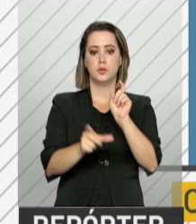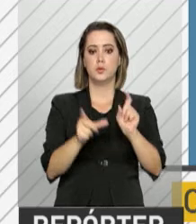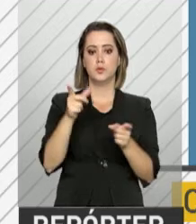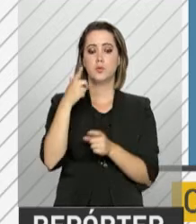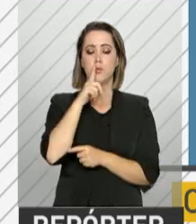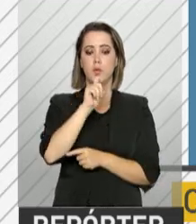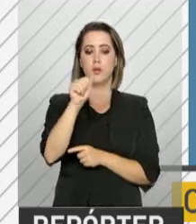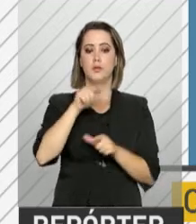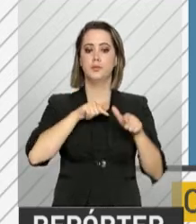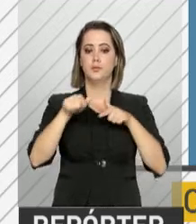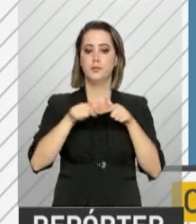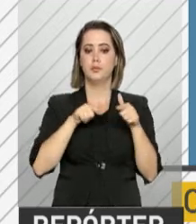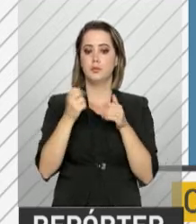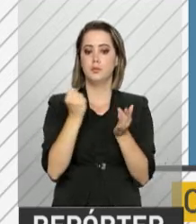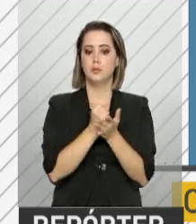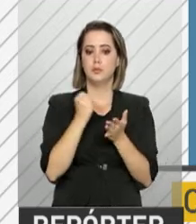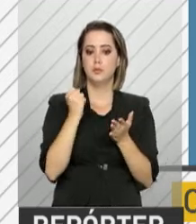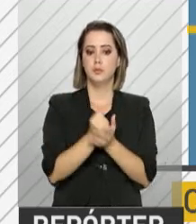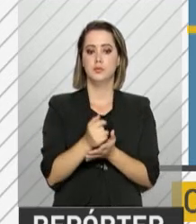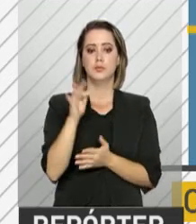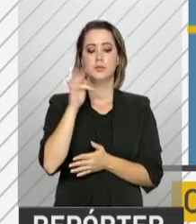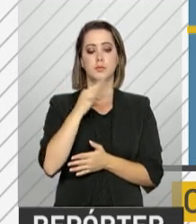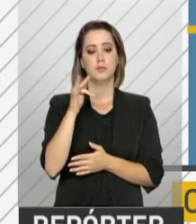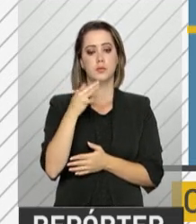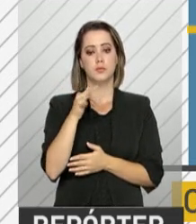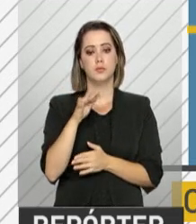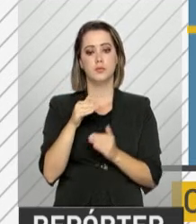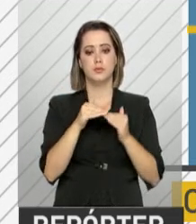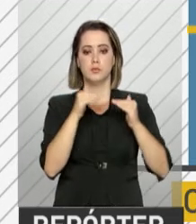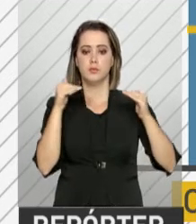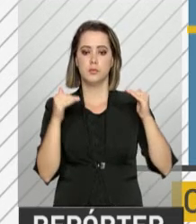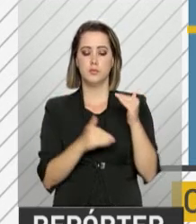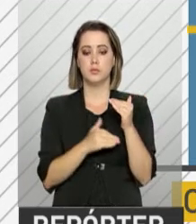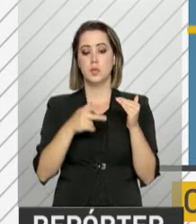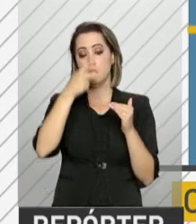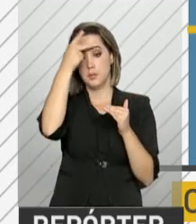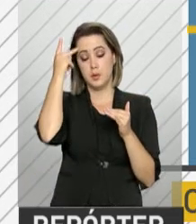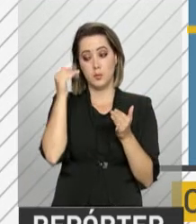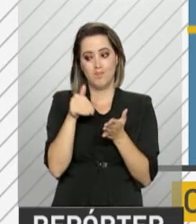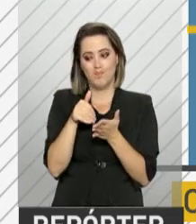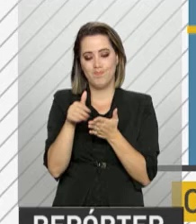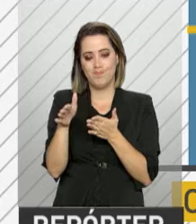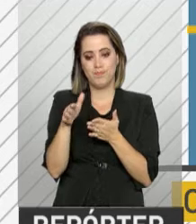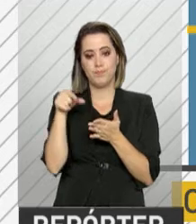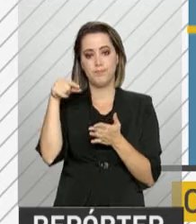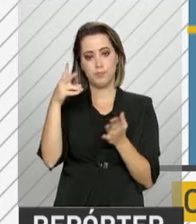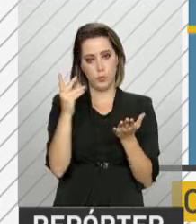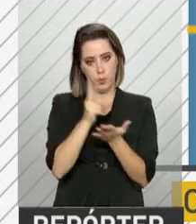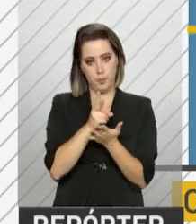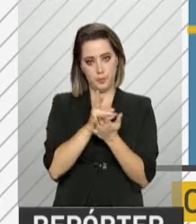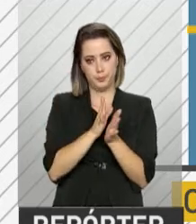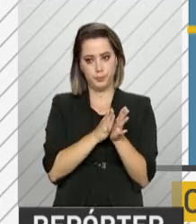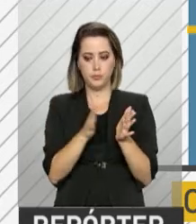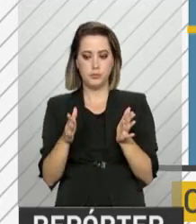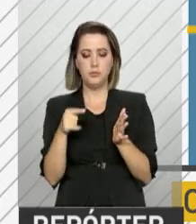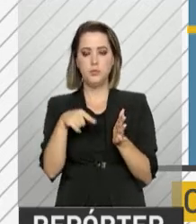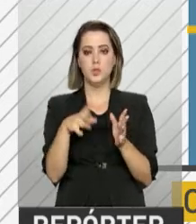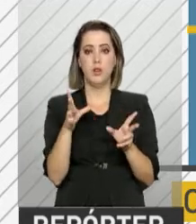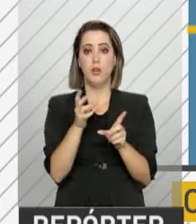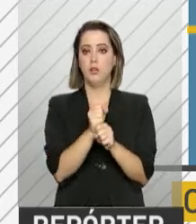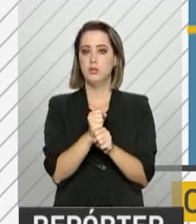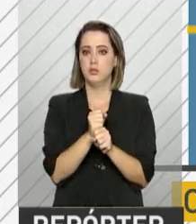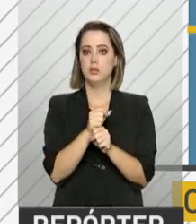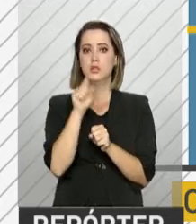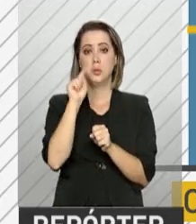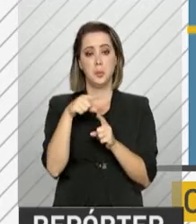de trabalho com carteira assinada em fevereiro. Descontado o número de pessoas demitidas no mesmo período, o saldo foi positivo.